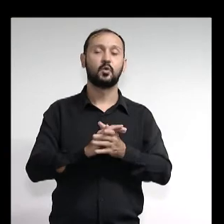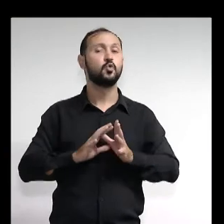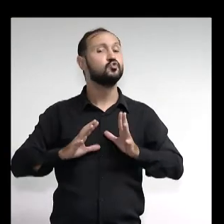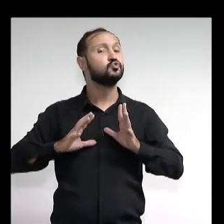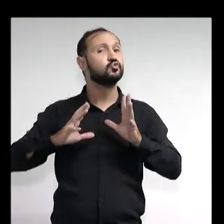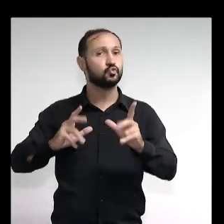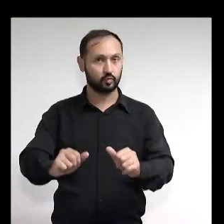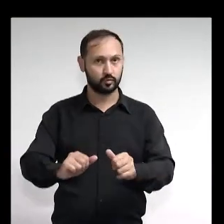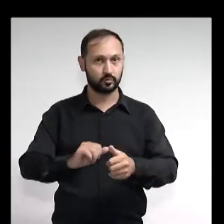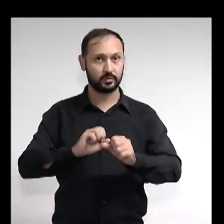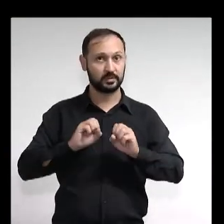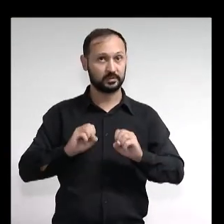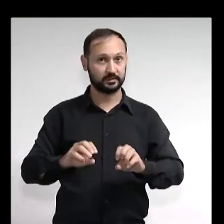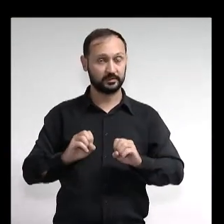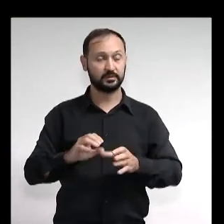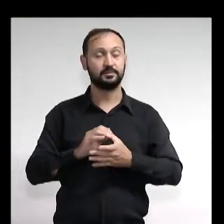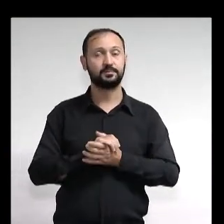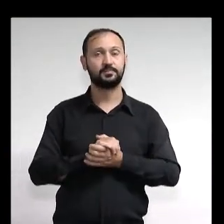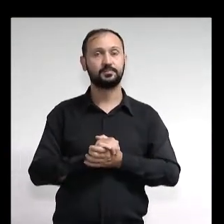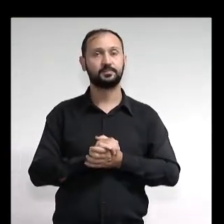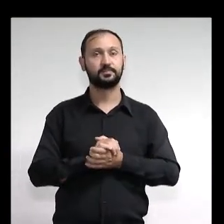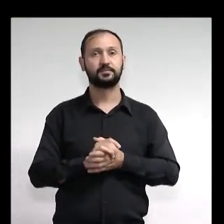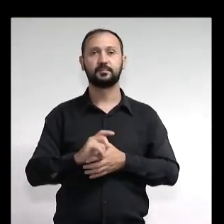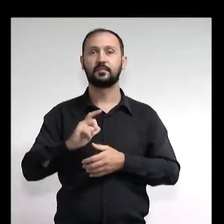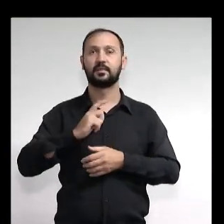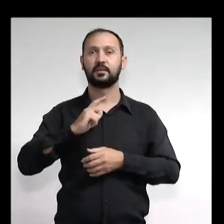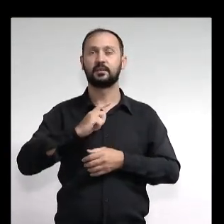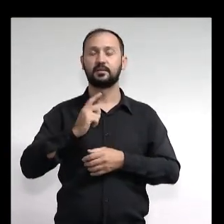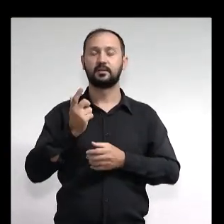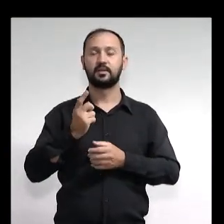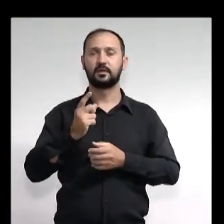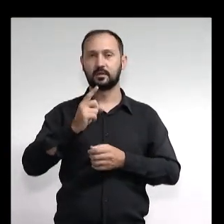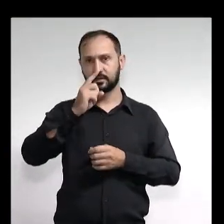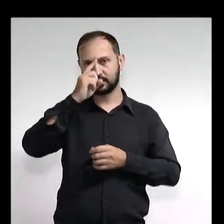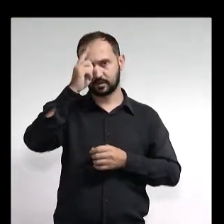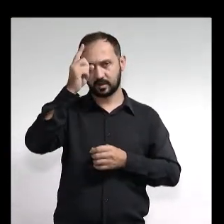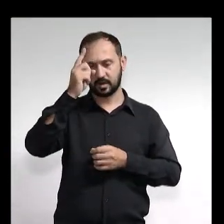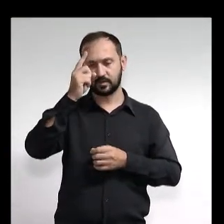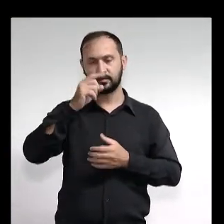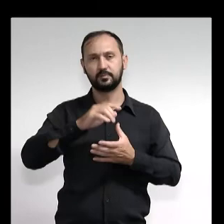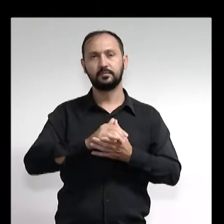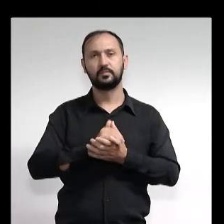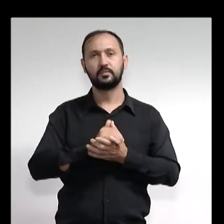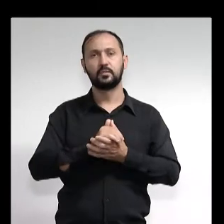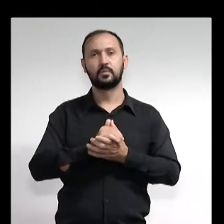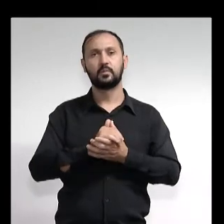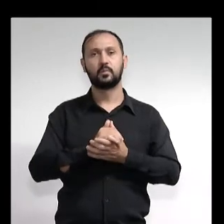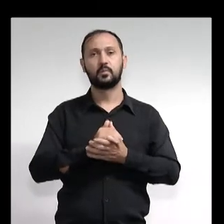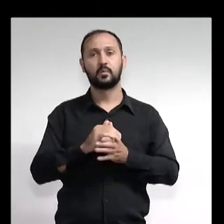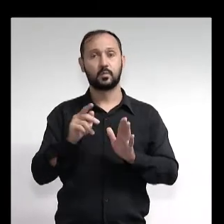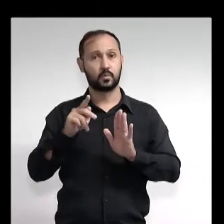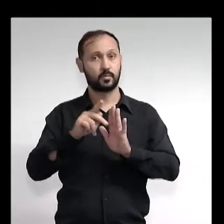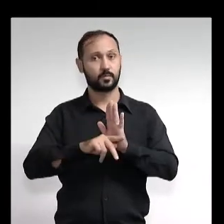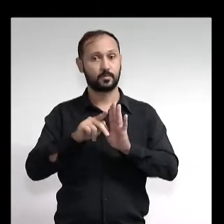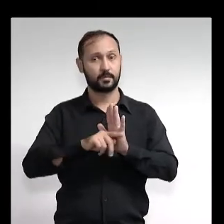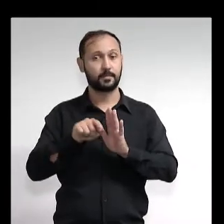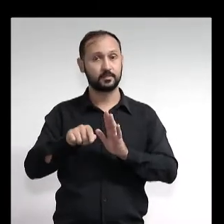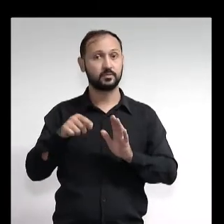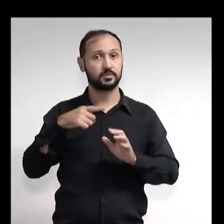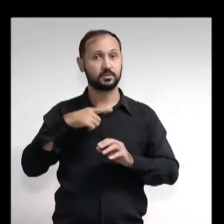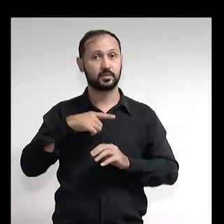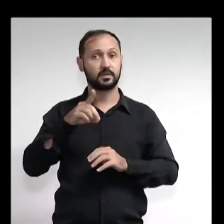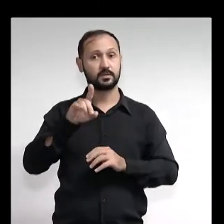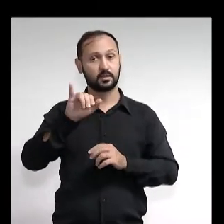todo o público da educação especial. Então, nós já temos bem elaborados um plano individual para estudantes com